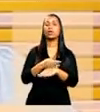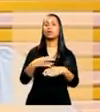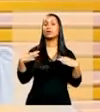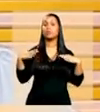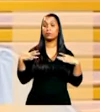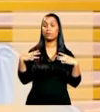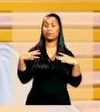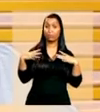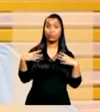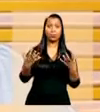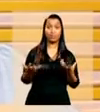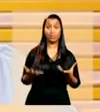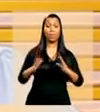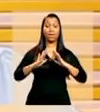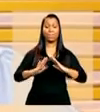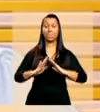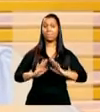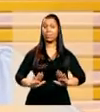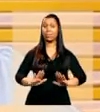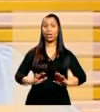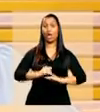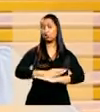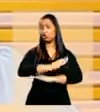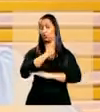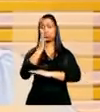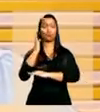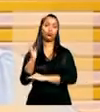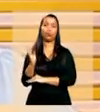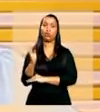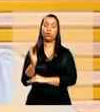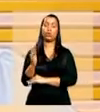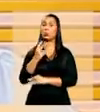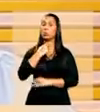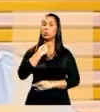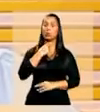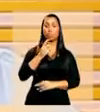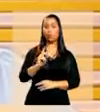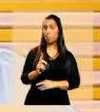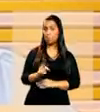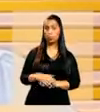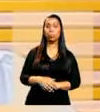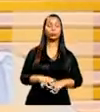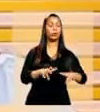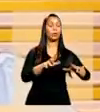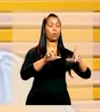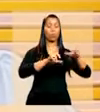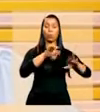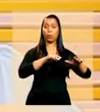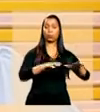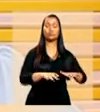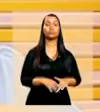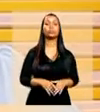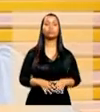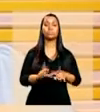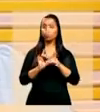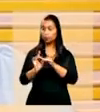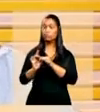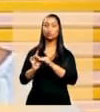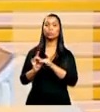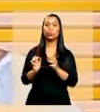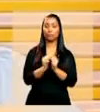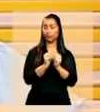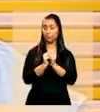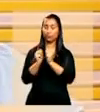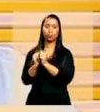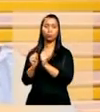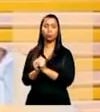o dia inteiro ali. Se deixar, eles ficam o dia inteiro no tablet, o dia inteiro no jogo, o dia inteiro no computador. E eles juntam um